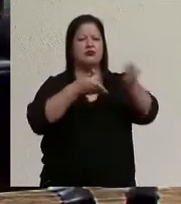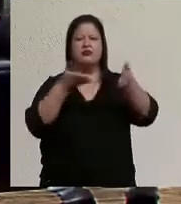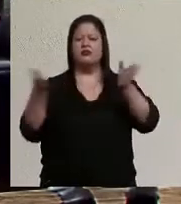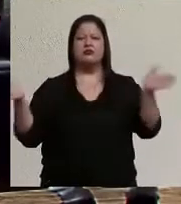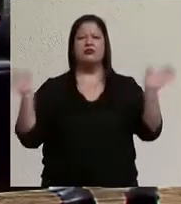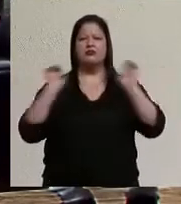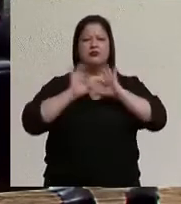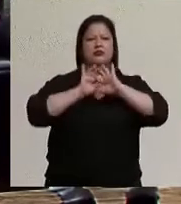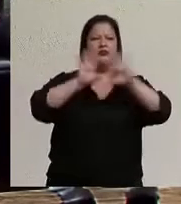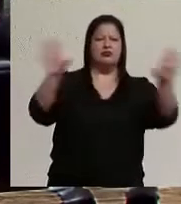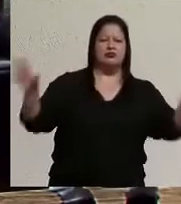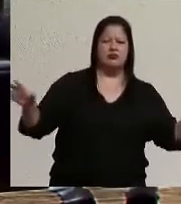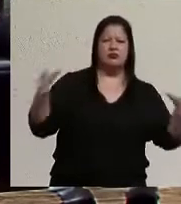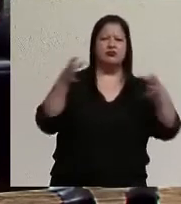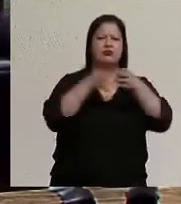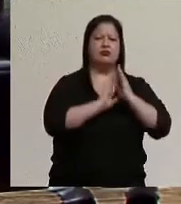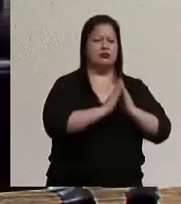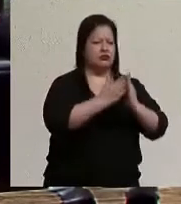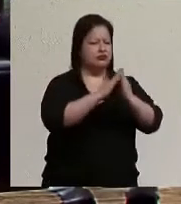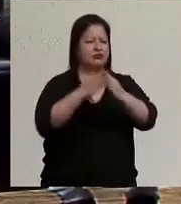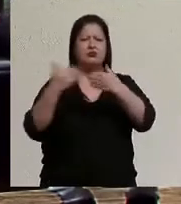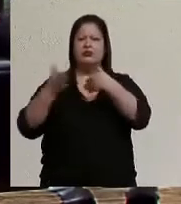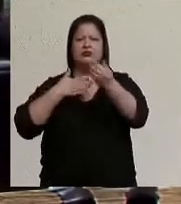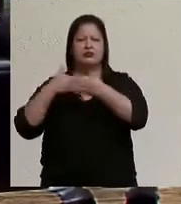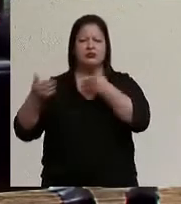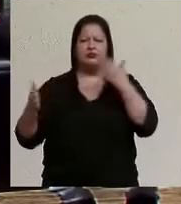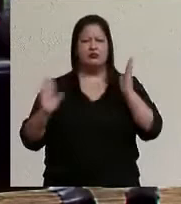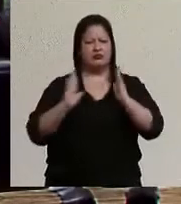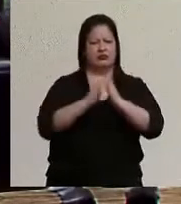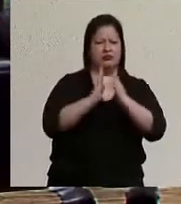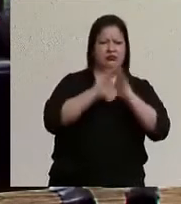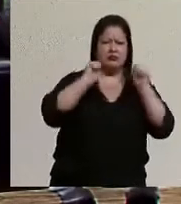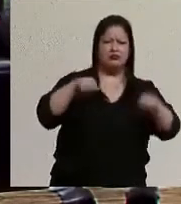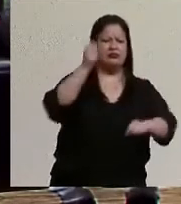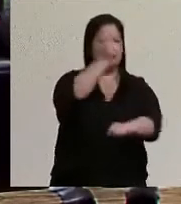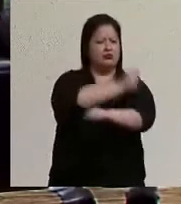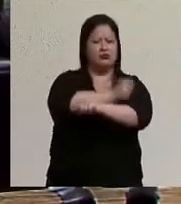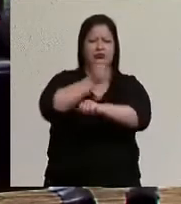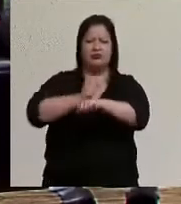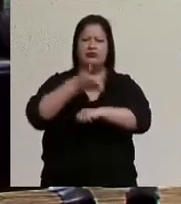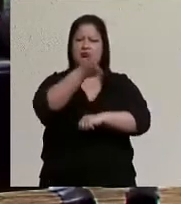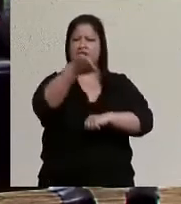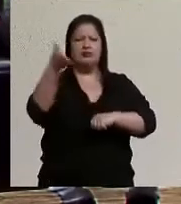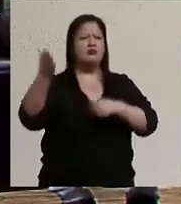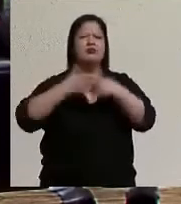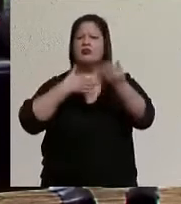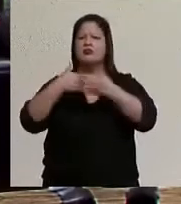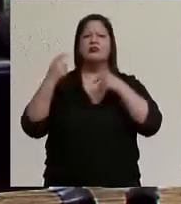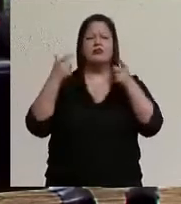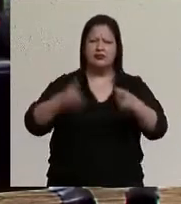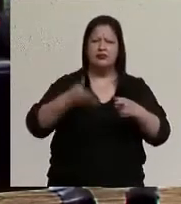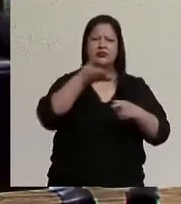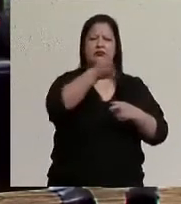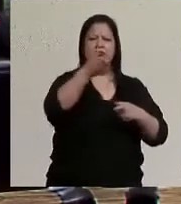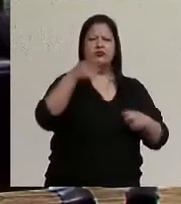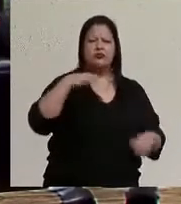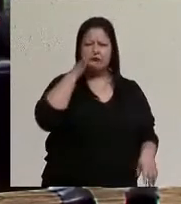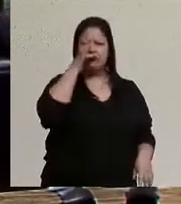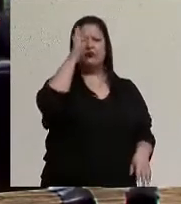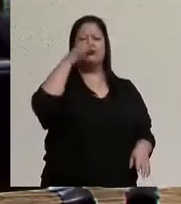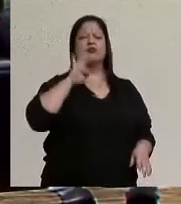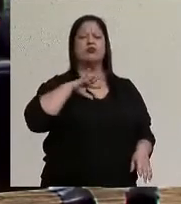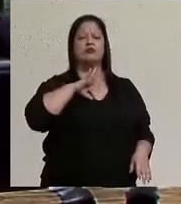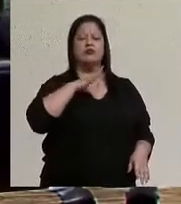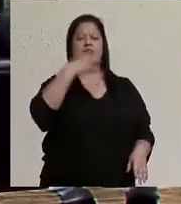eu vou na comunidade vou na favela onde nós mora eu vou em Alphaville vou em todo lugar eu ando de cabeça